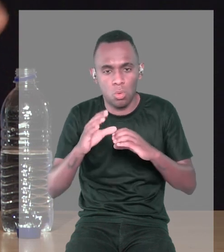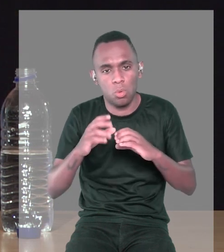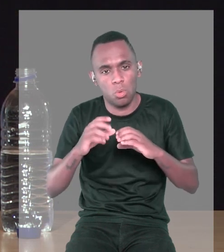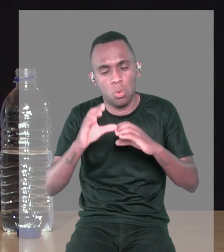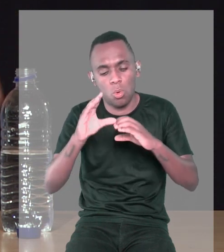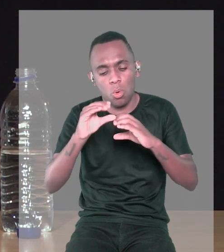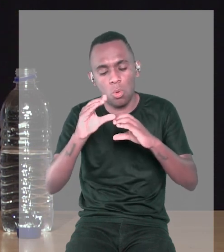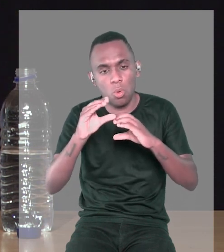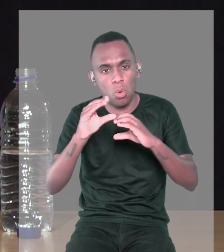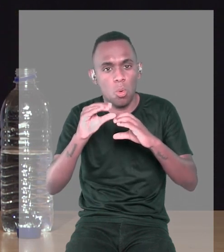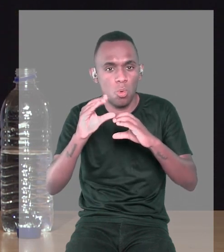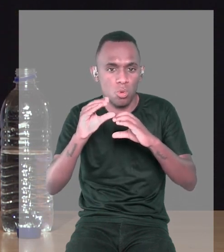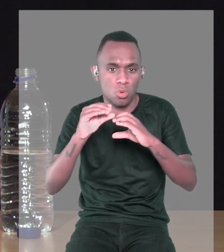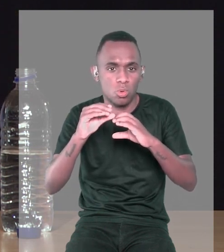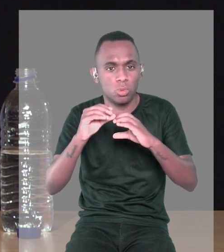ChatGPT, sei lá,